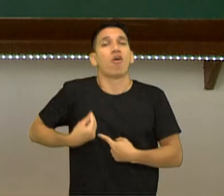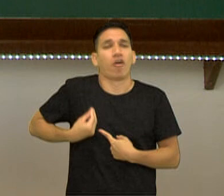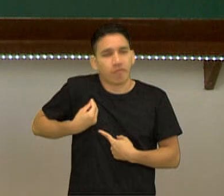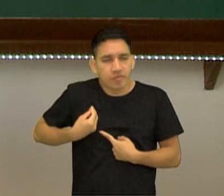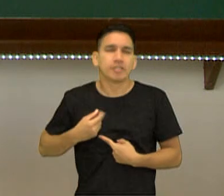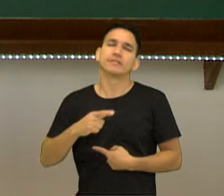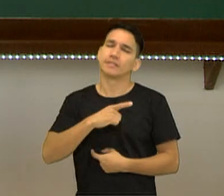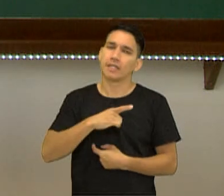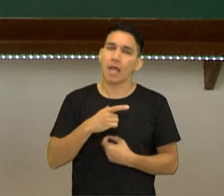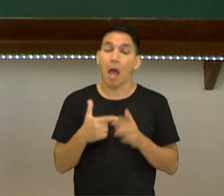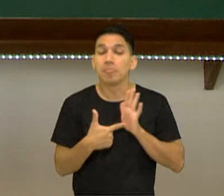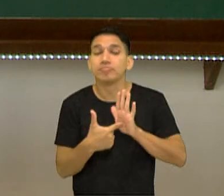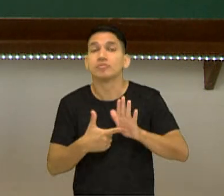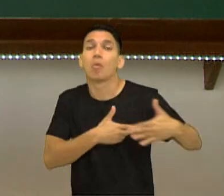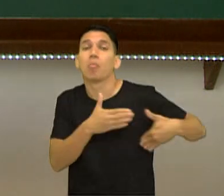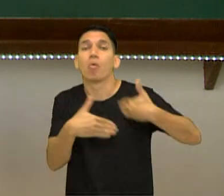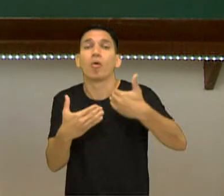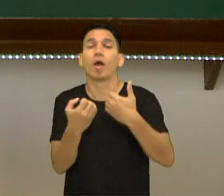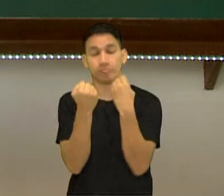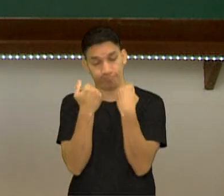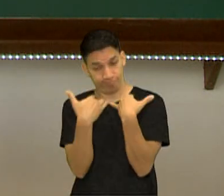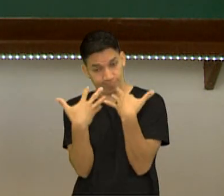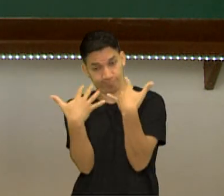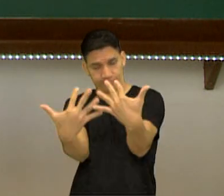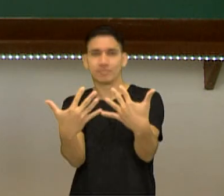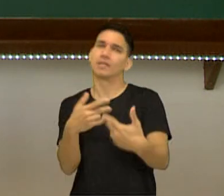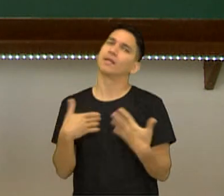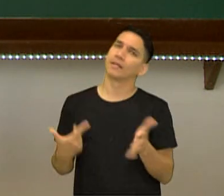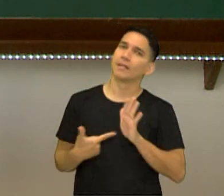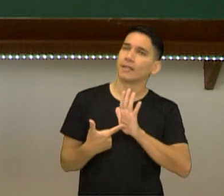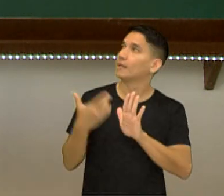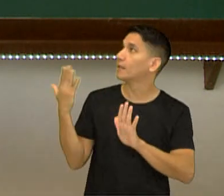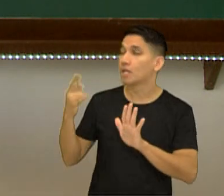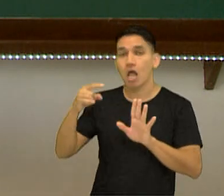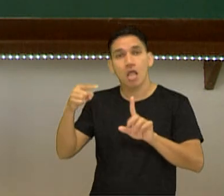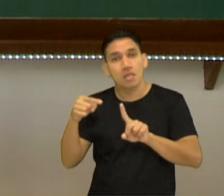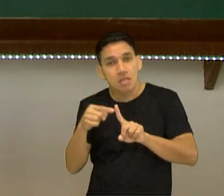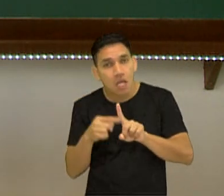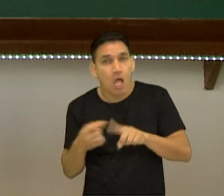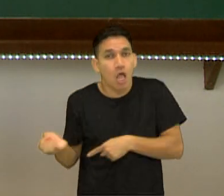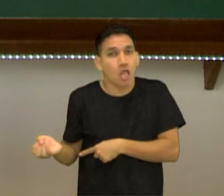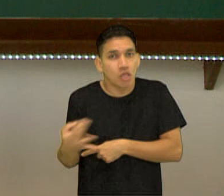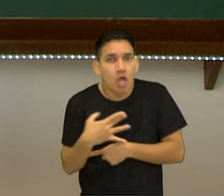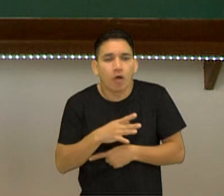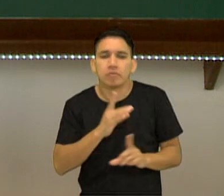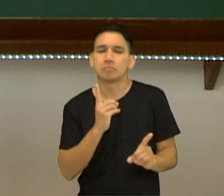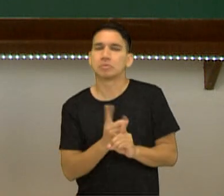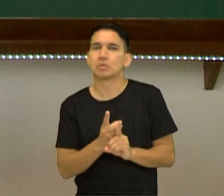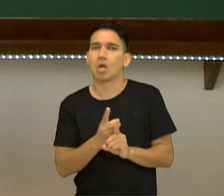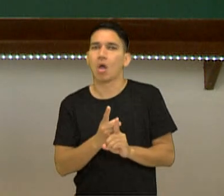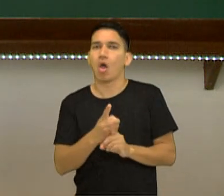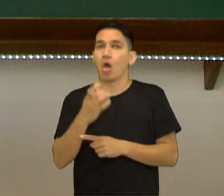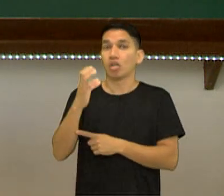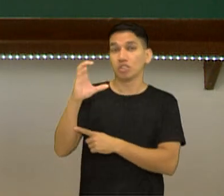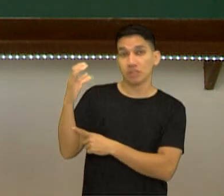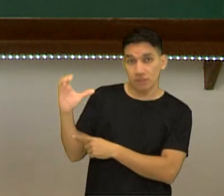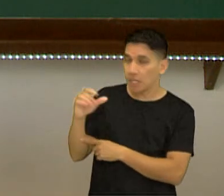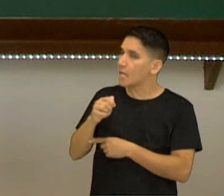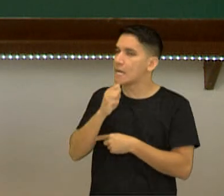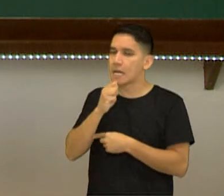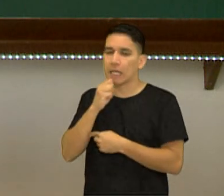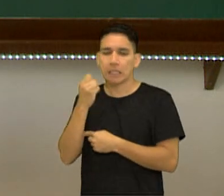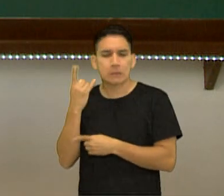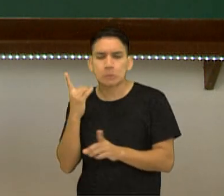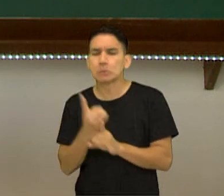de fluorescência e aí no caso dessa nova espécie descoberta, os cientistas ainda não conseguiram identificar o porquê que o sapo tem